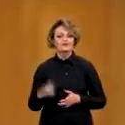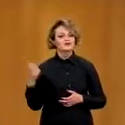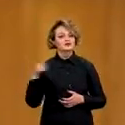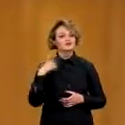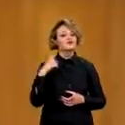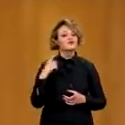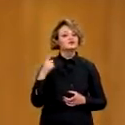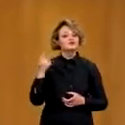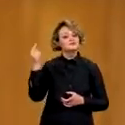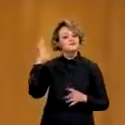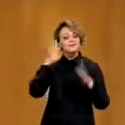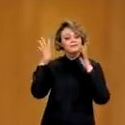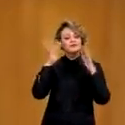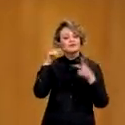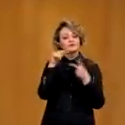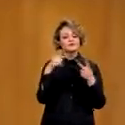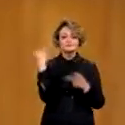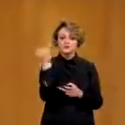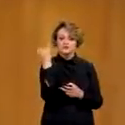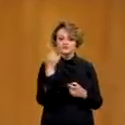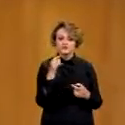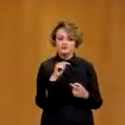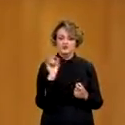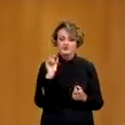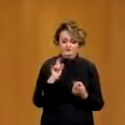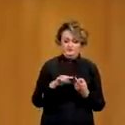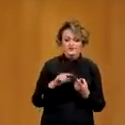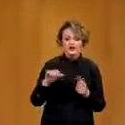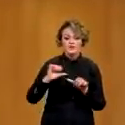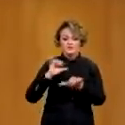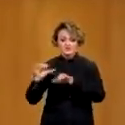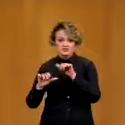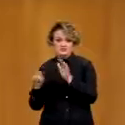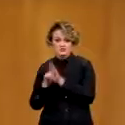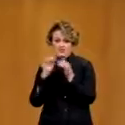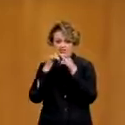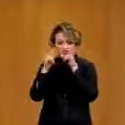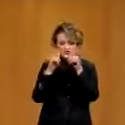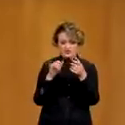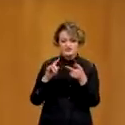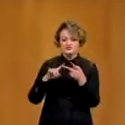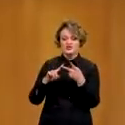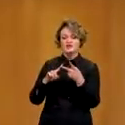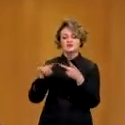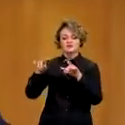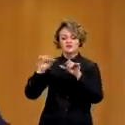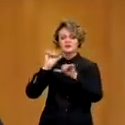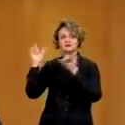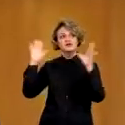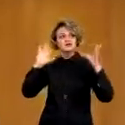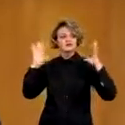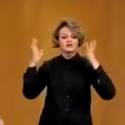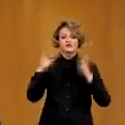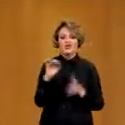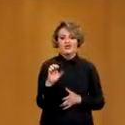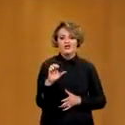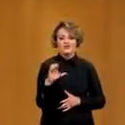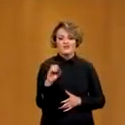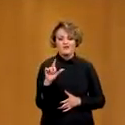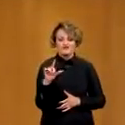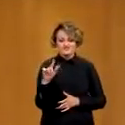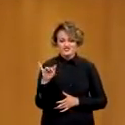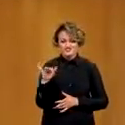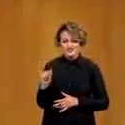que discutir duas coisas muito importantes hoje. A transição energética junto com a transição ecológica. Uhum. Só para você ter ideia,